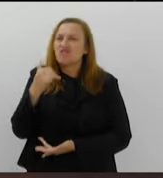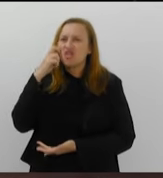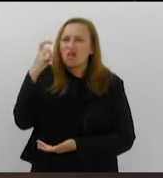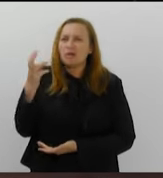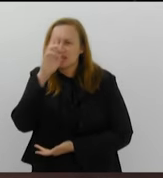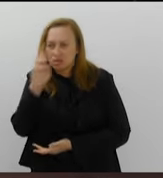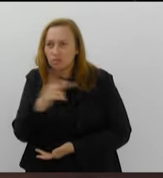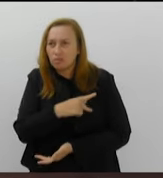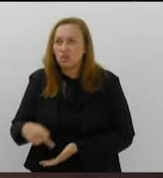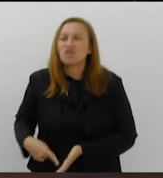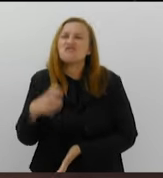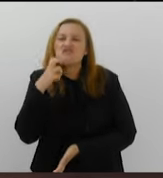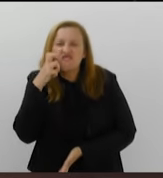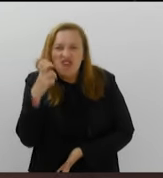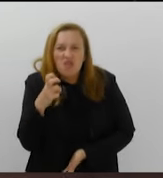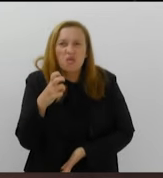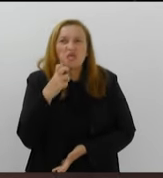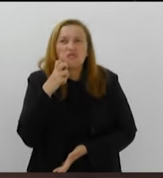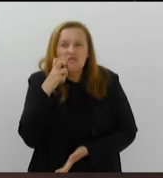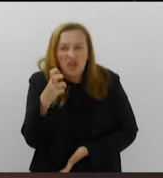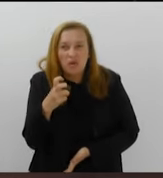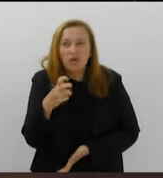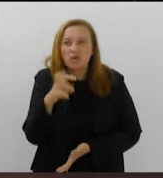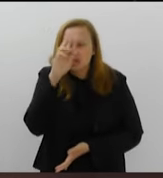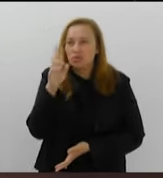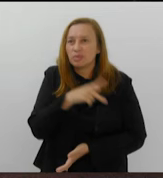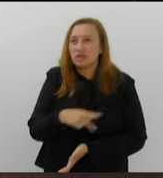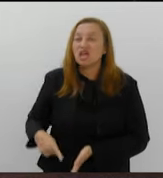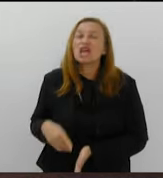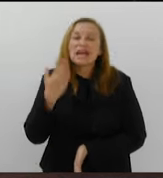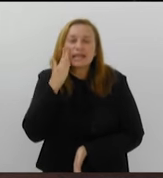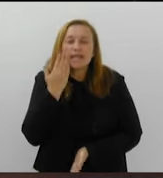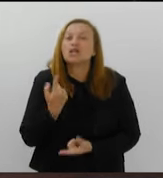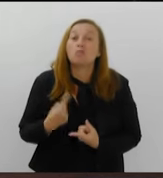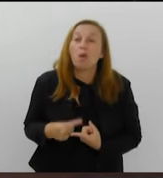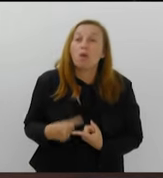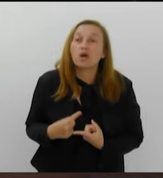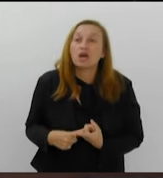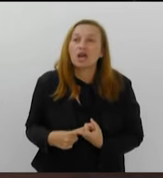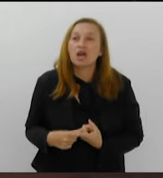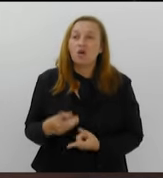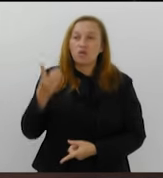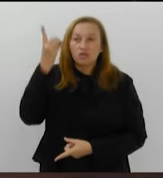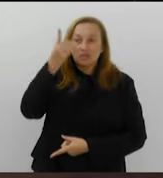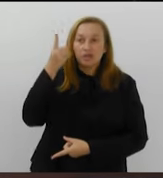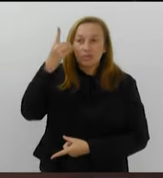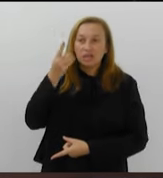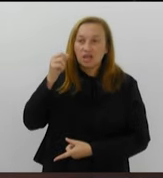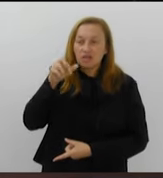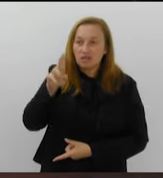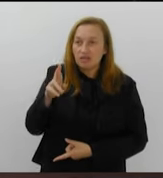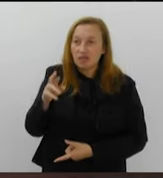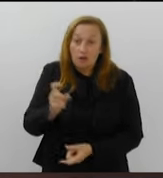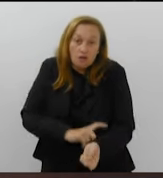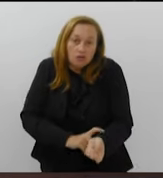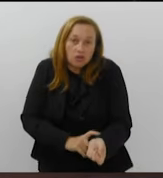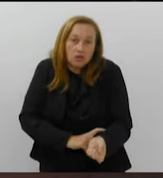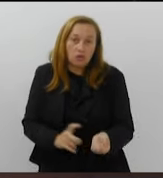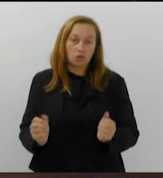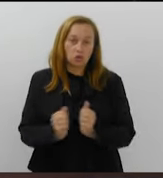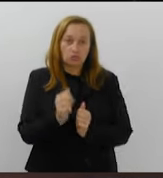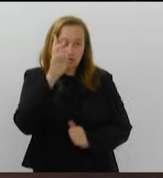presidente, vergonhosamente, entendo por quê. O deputado Rosenberg Reis ficou nervoso com Vossa